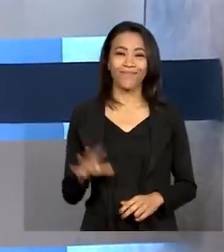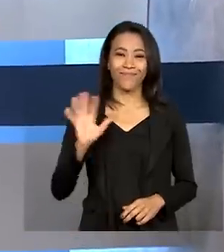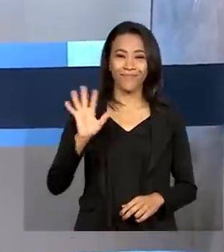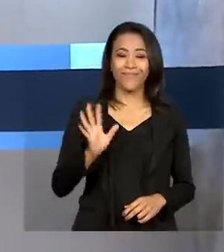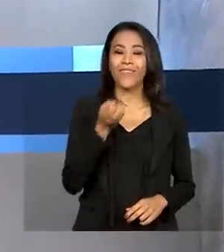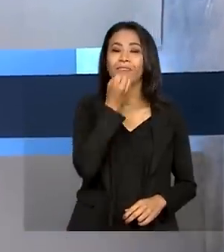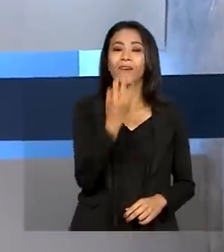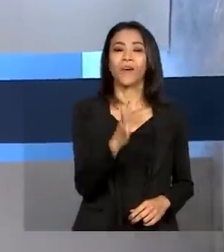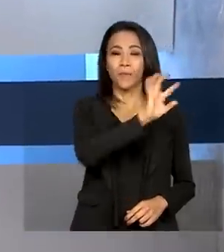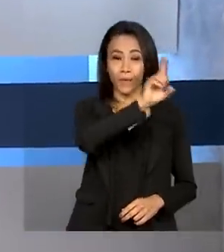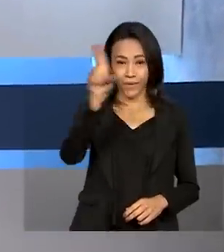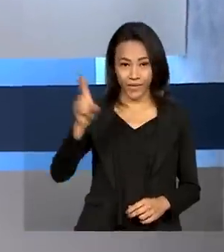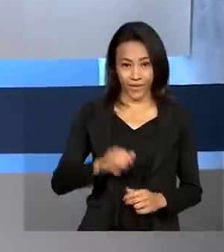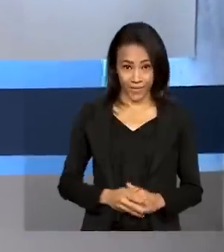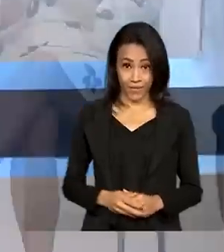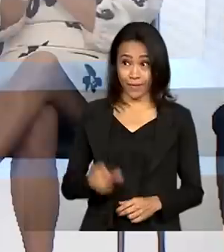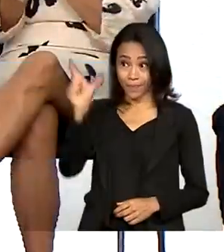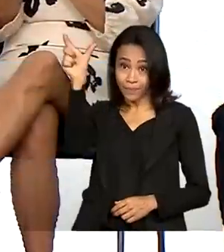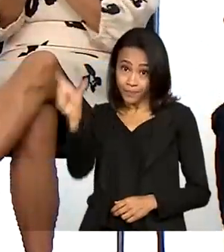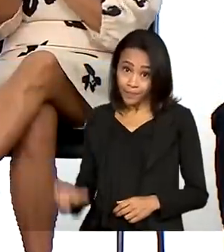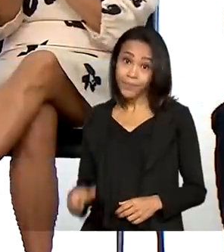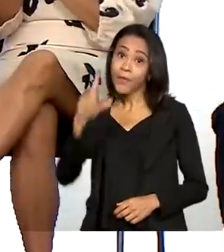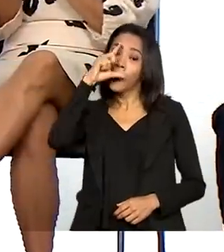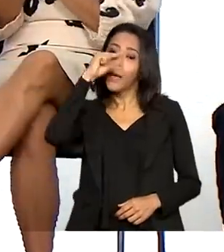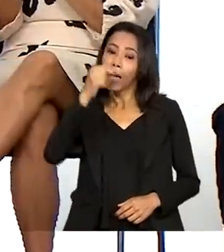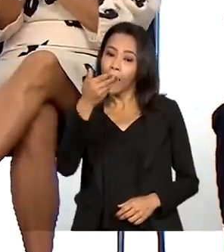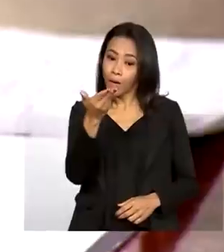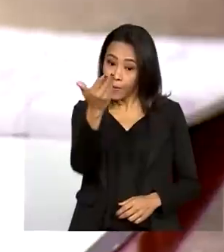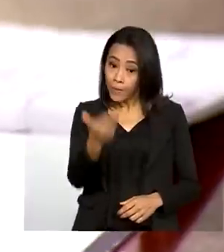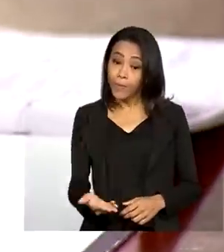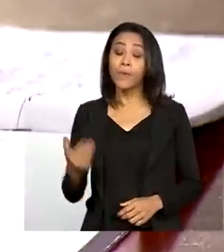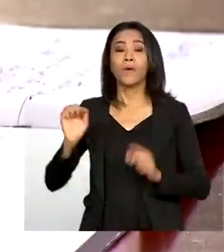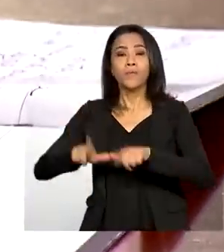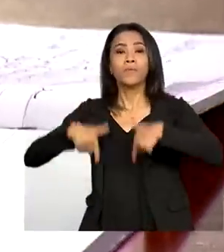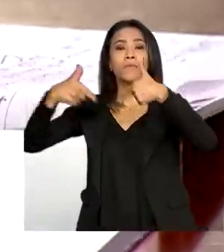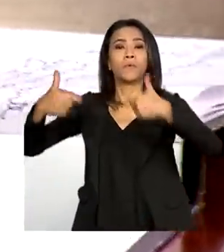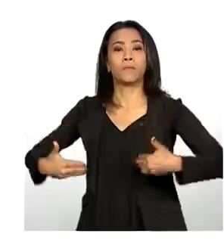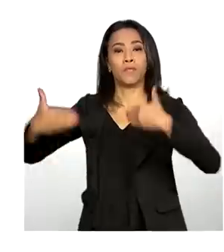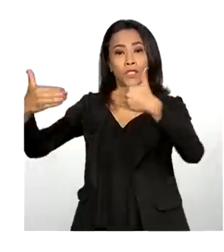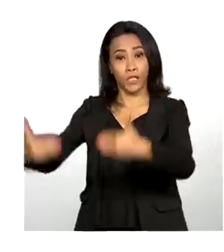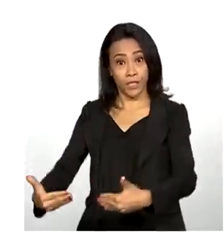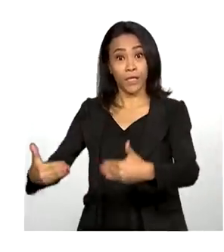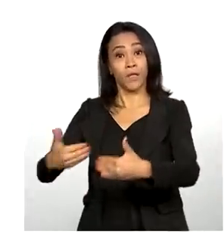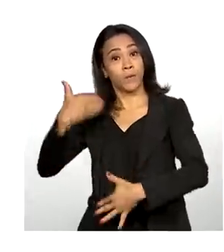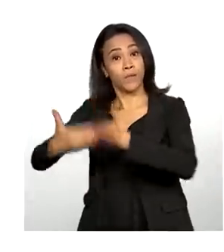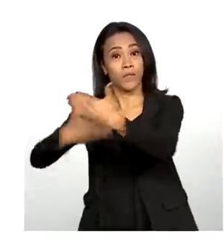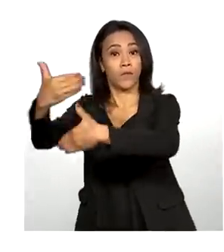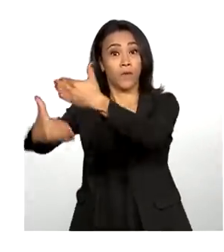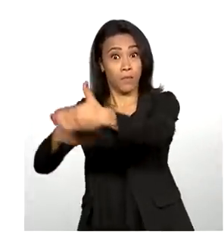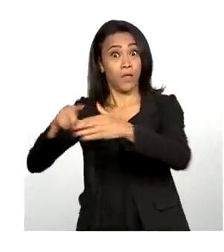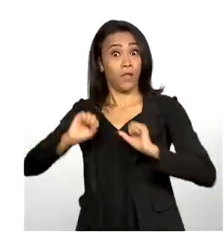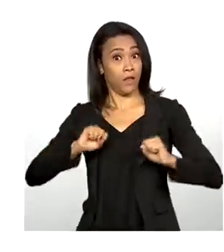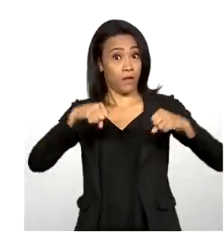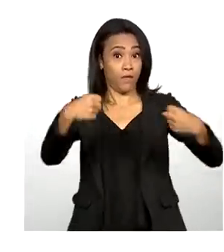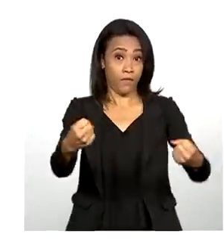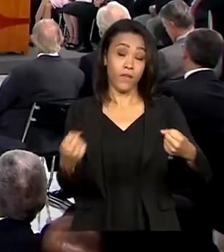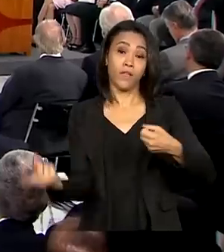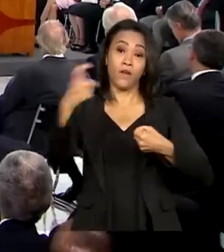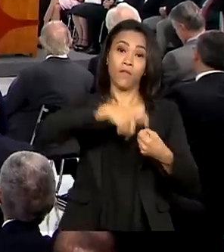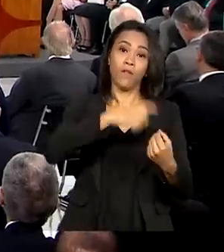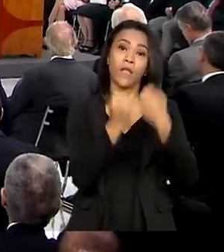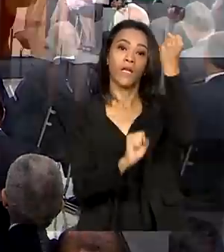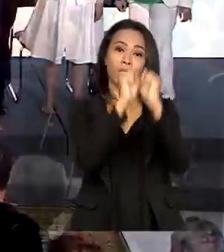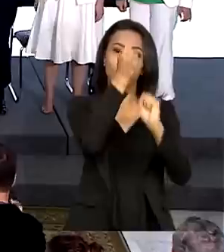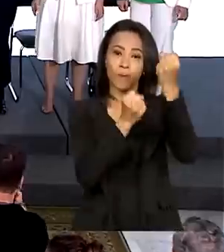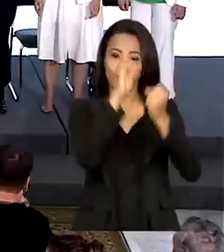Olá bom dia Geraldo Alckmin o Ministério do Desenvolvimento e defende retomada da indústria brasileira